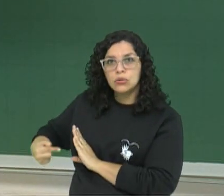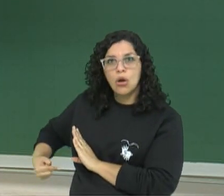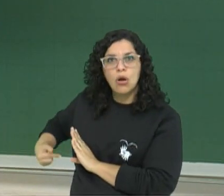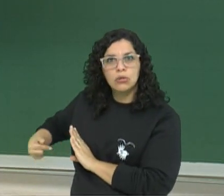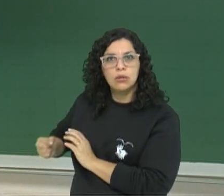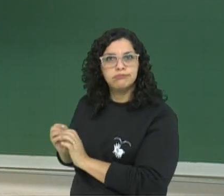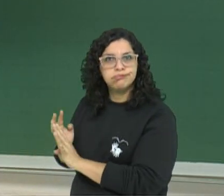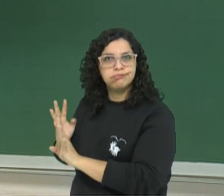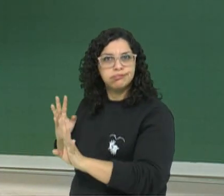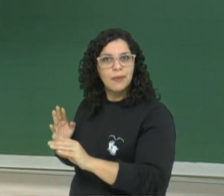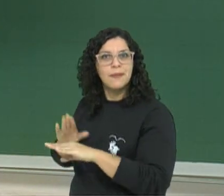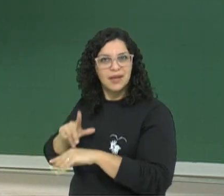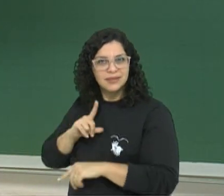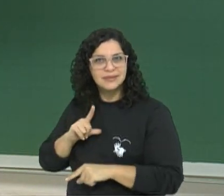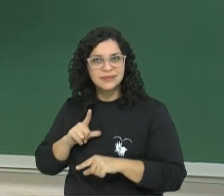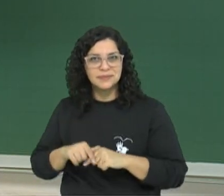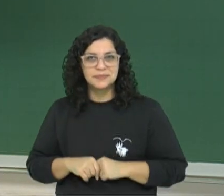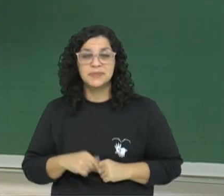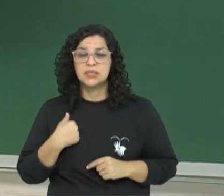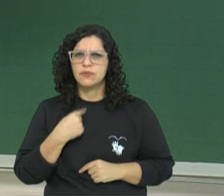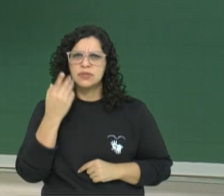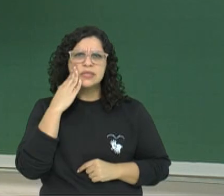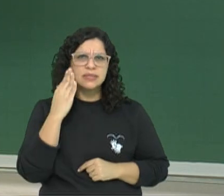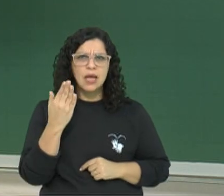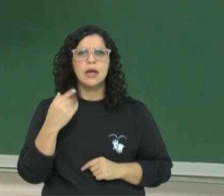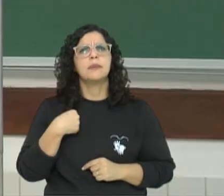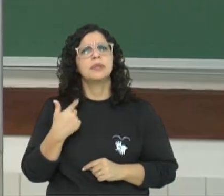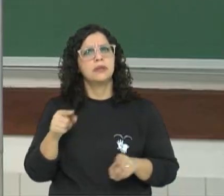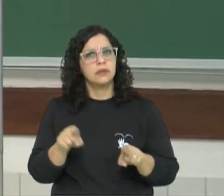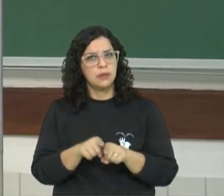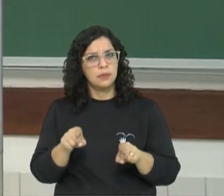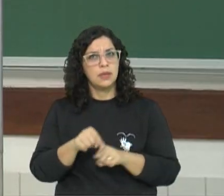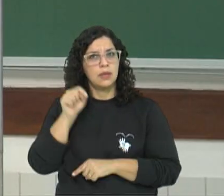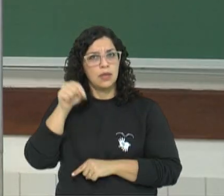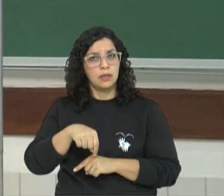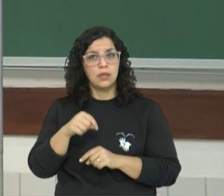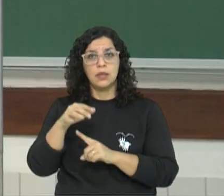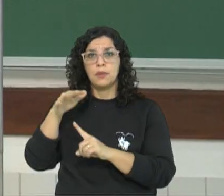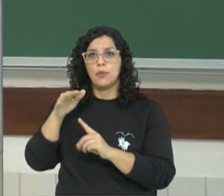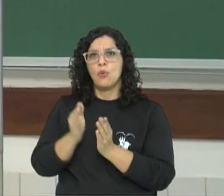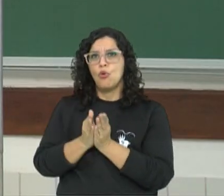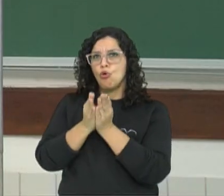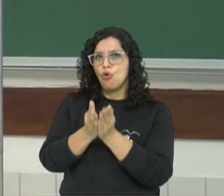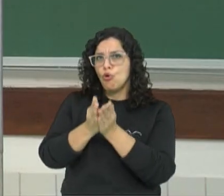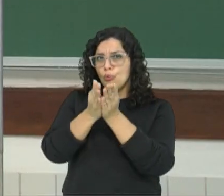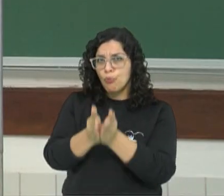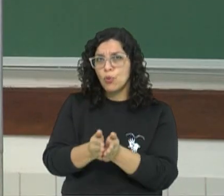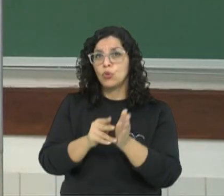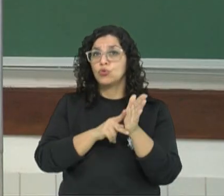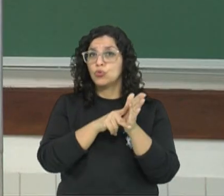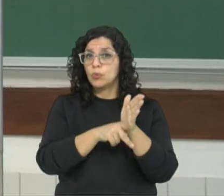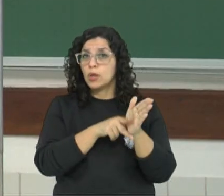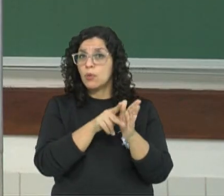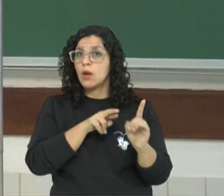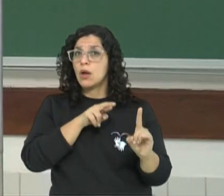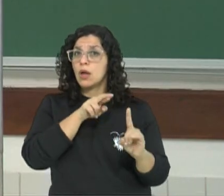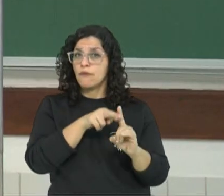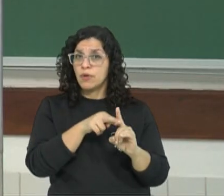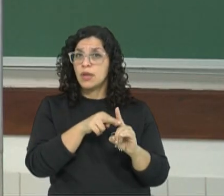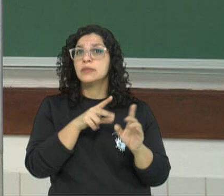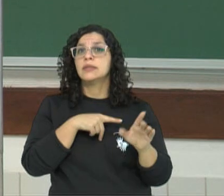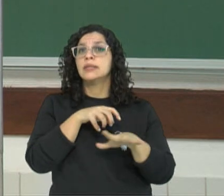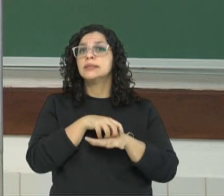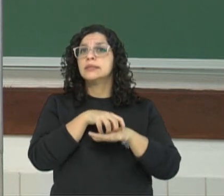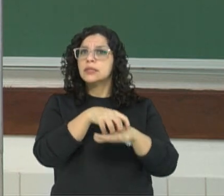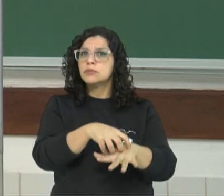né? Gente, não sei se vocês sabem, né, mas aqui o Paranaguá é um dos portos referência com relação a essa parte de transporte de